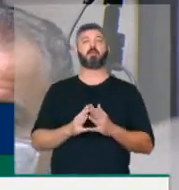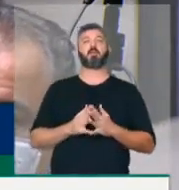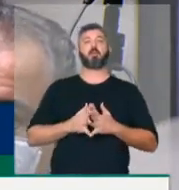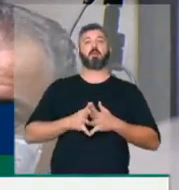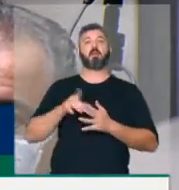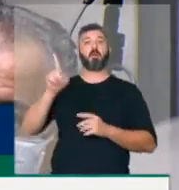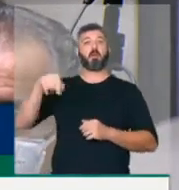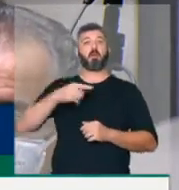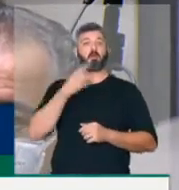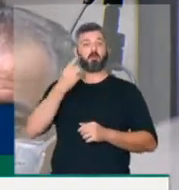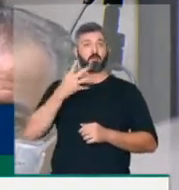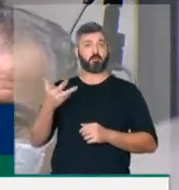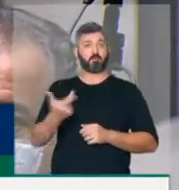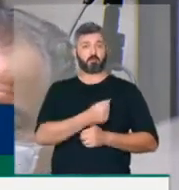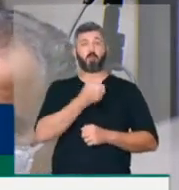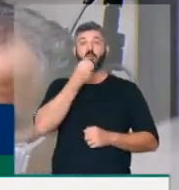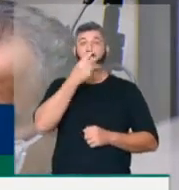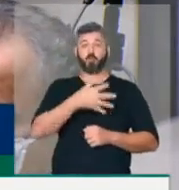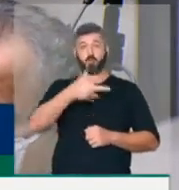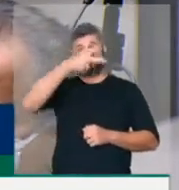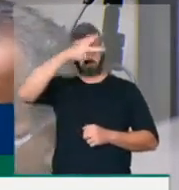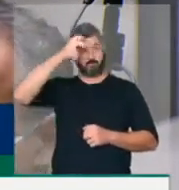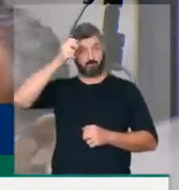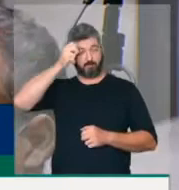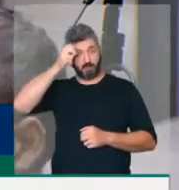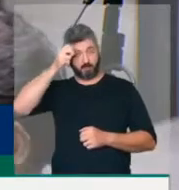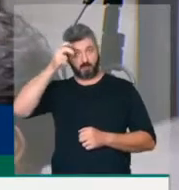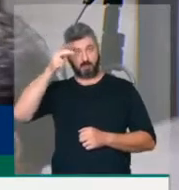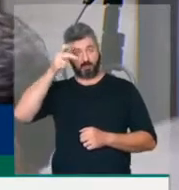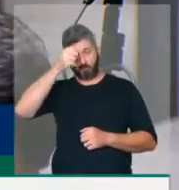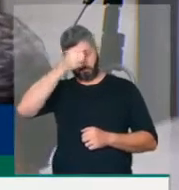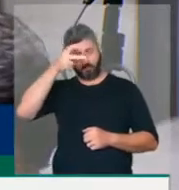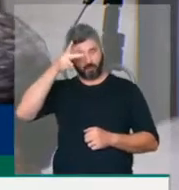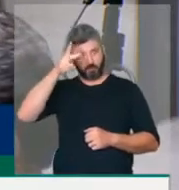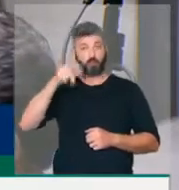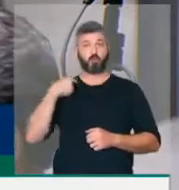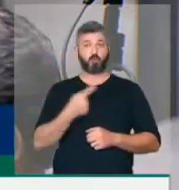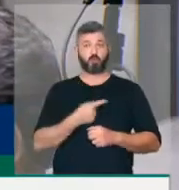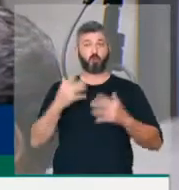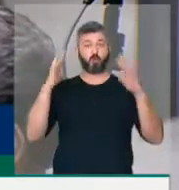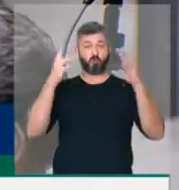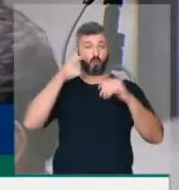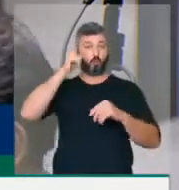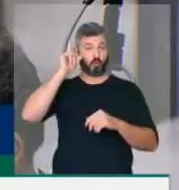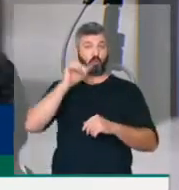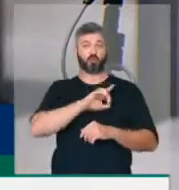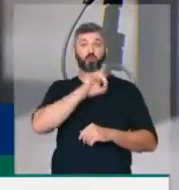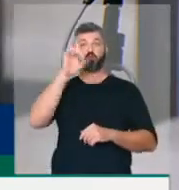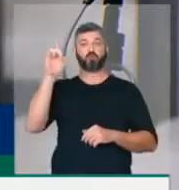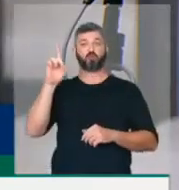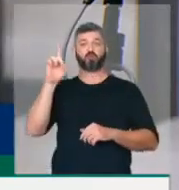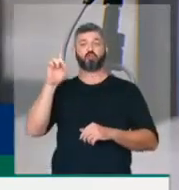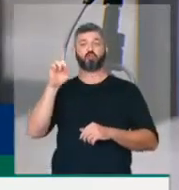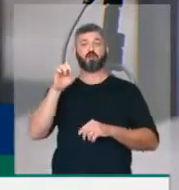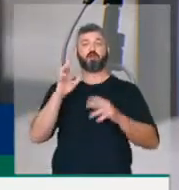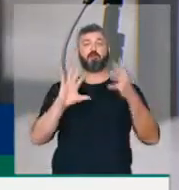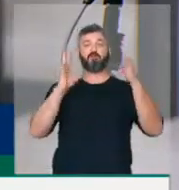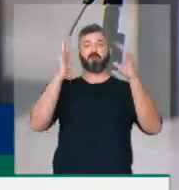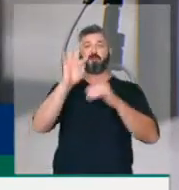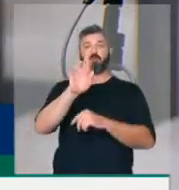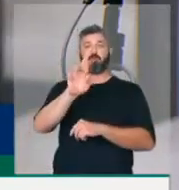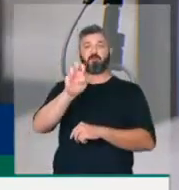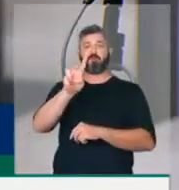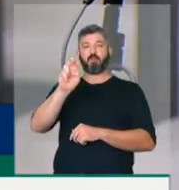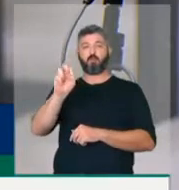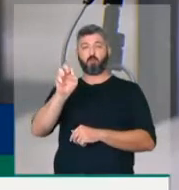grande deputado, está sendo um grande prefeito. Ontem, presidente, nós comemoramos o dia do frevo, na capital do